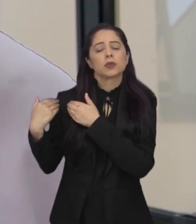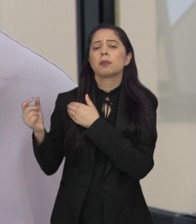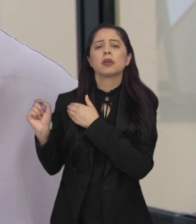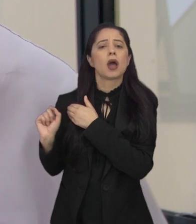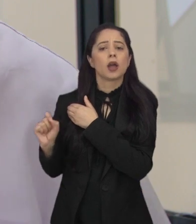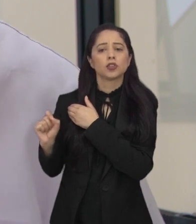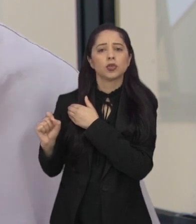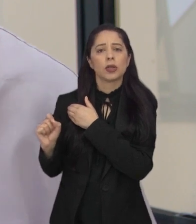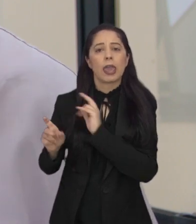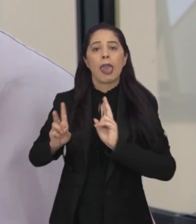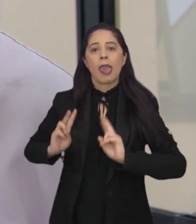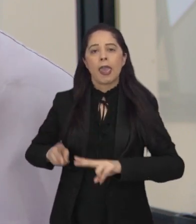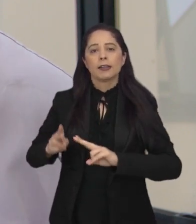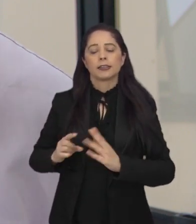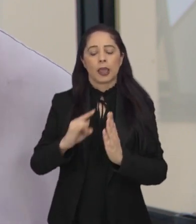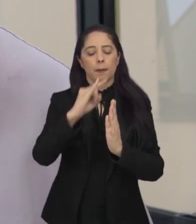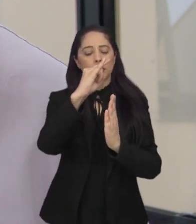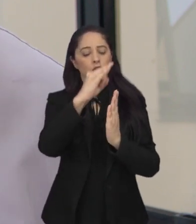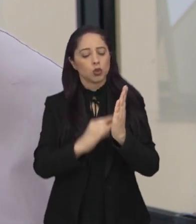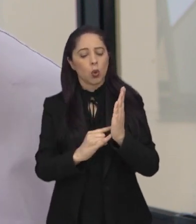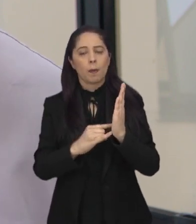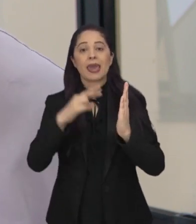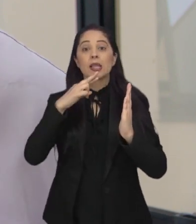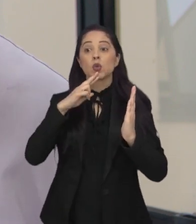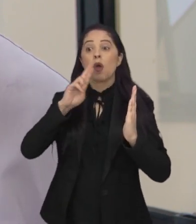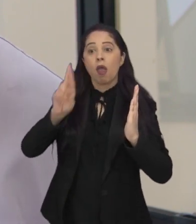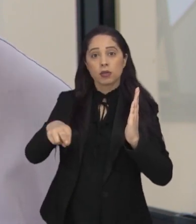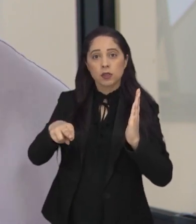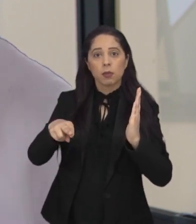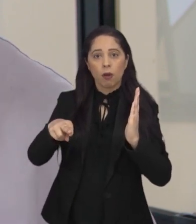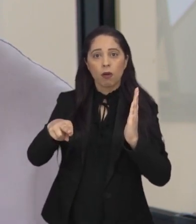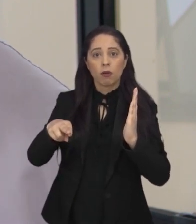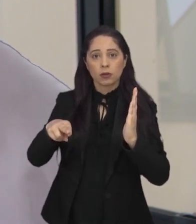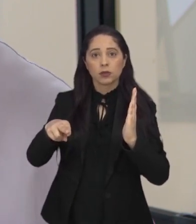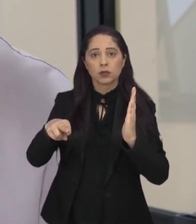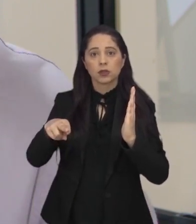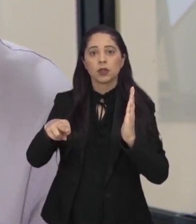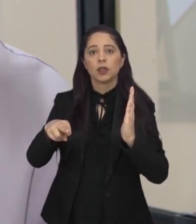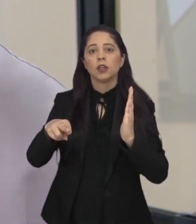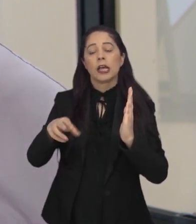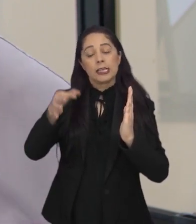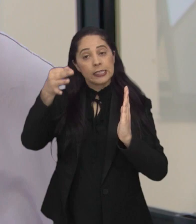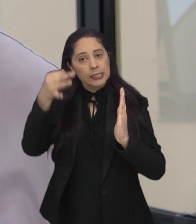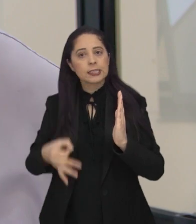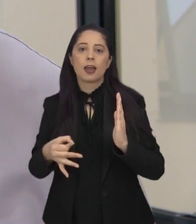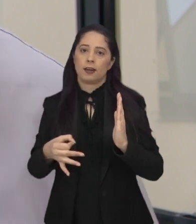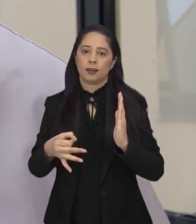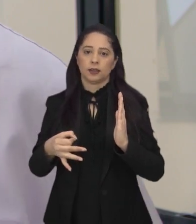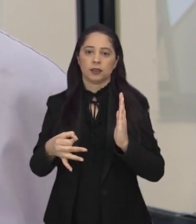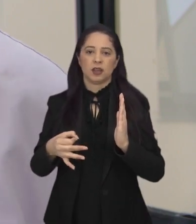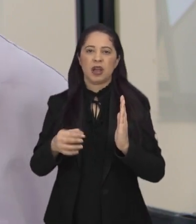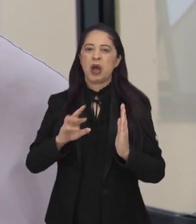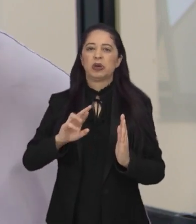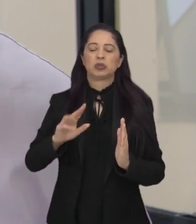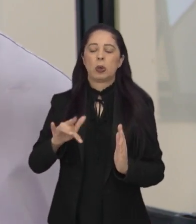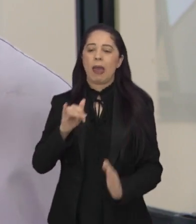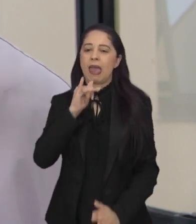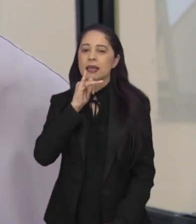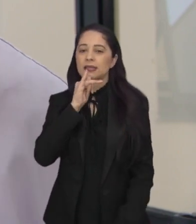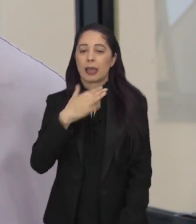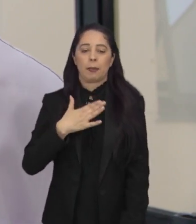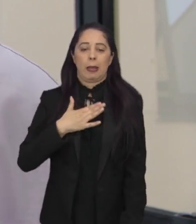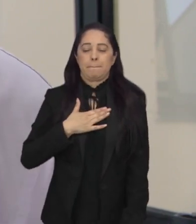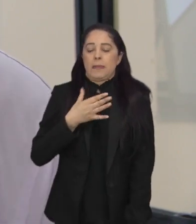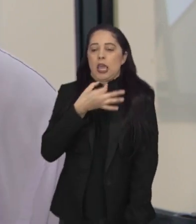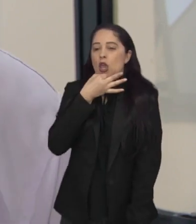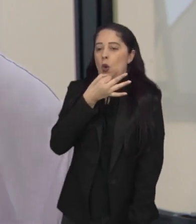de fazer os pareceres técnicos para, de fato, atender a população. Não, de repente, um